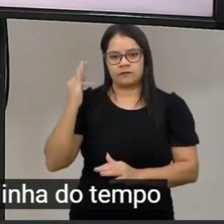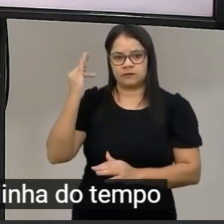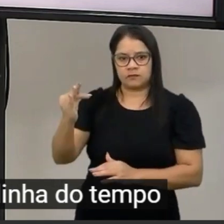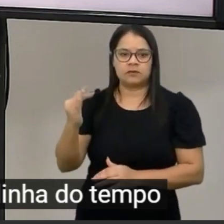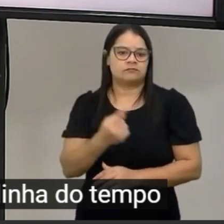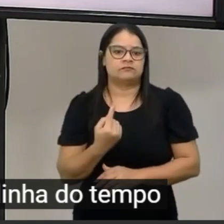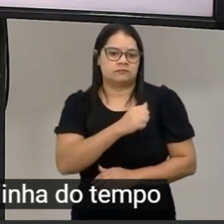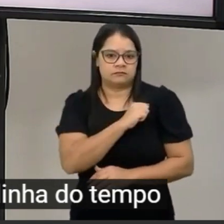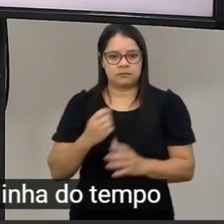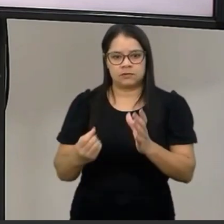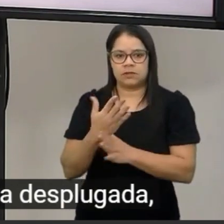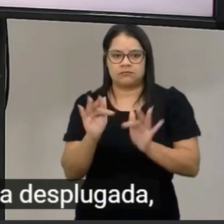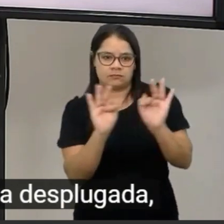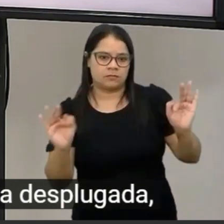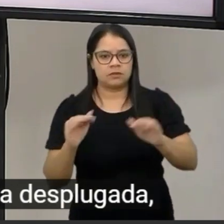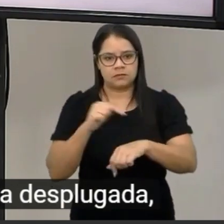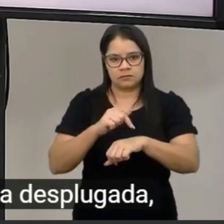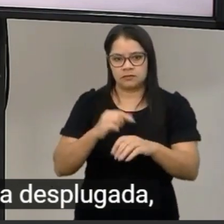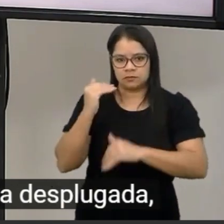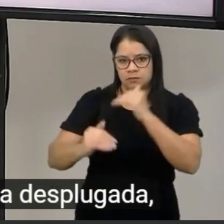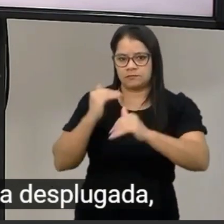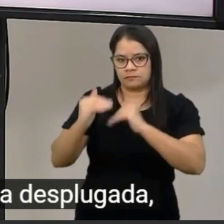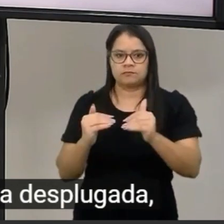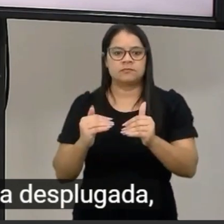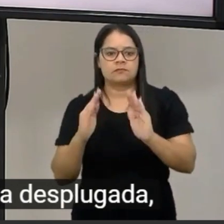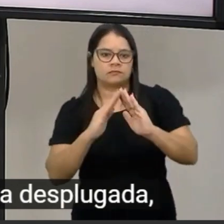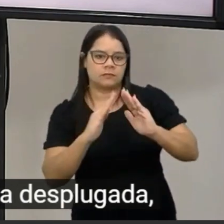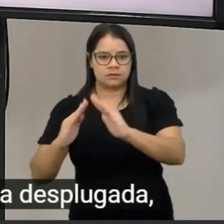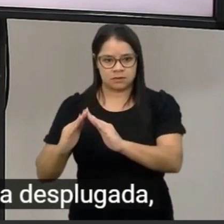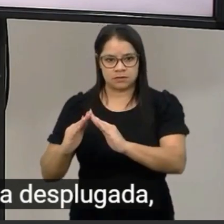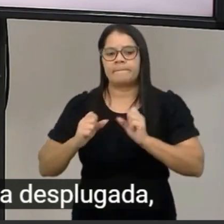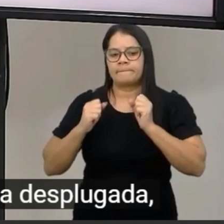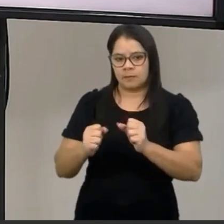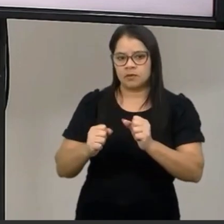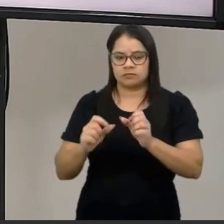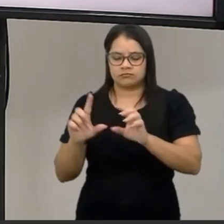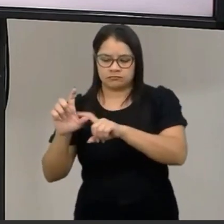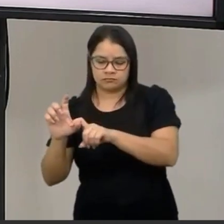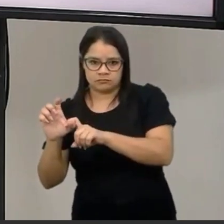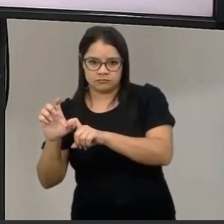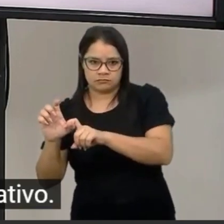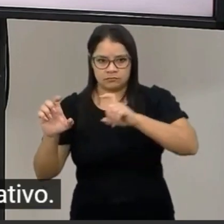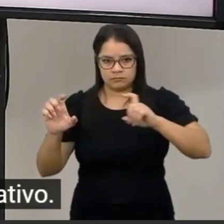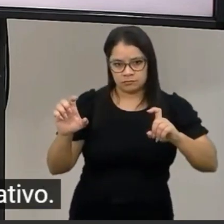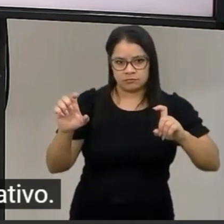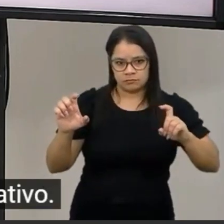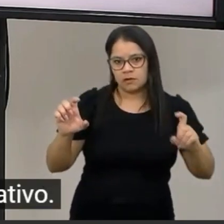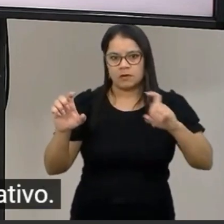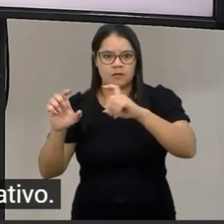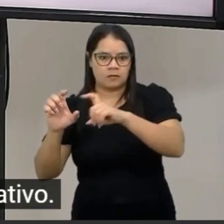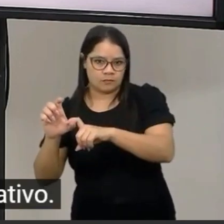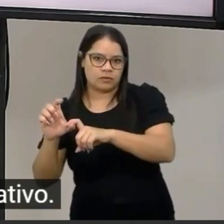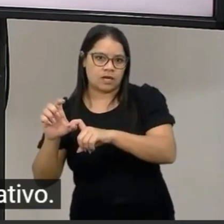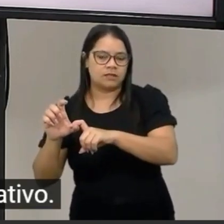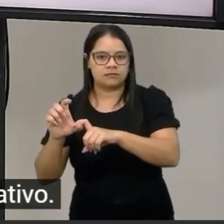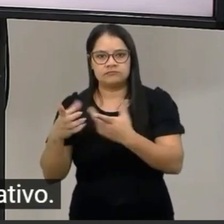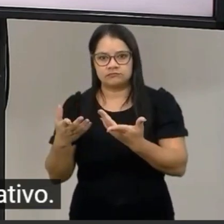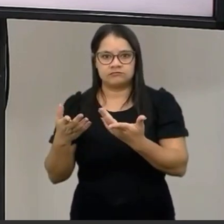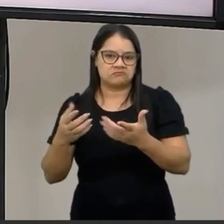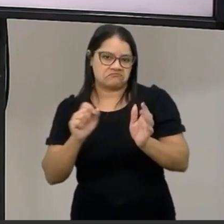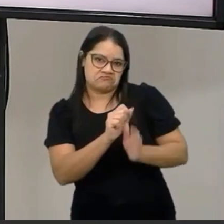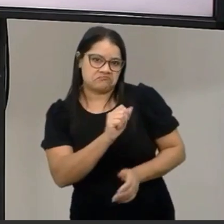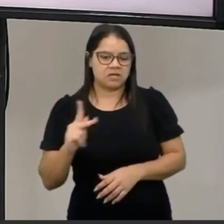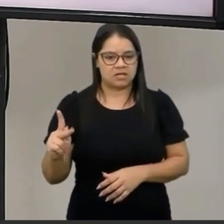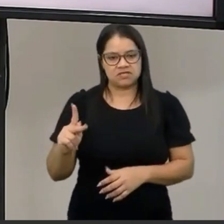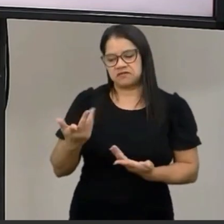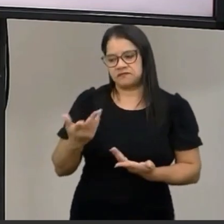estudantes criem aí a linha do tempo da evolução dessas casas. Essa linha do tempo pode ser feita desplugada, ok? Ou pode ser feita aí também plugada por algum